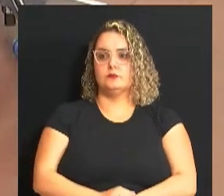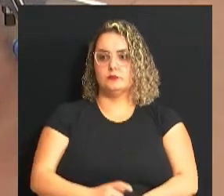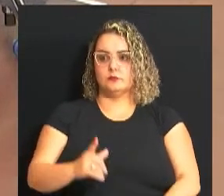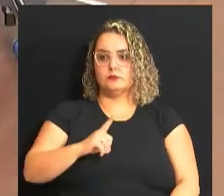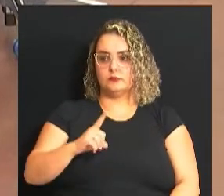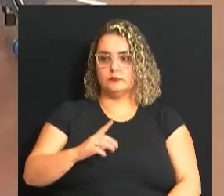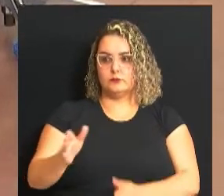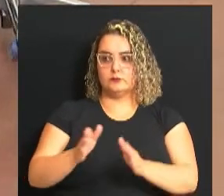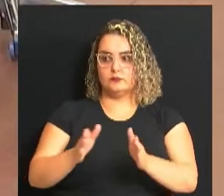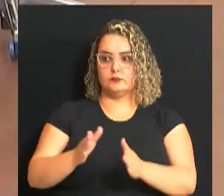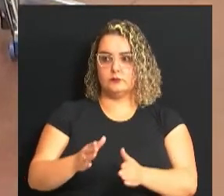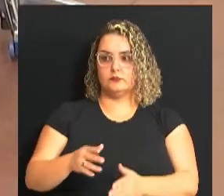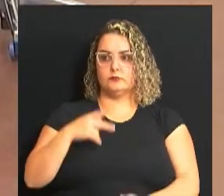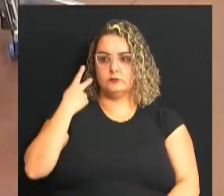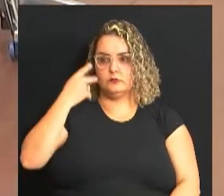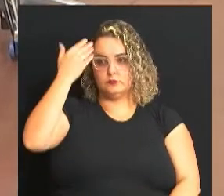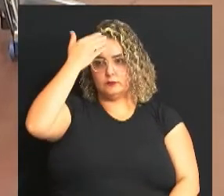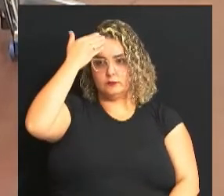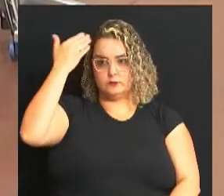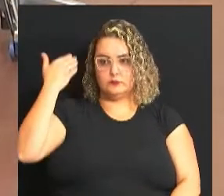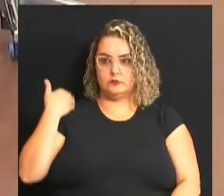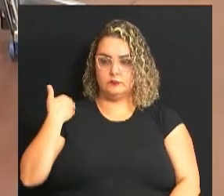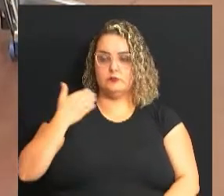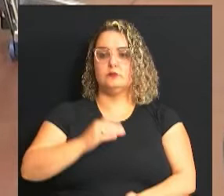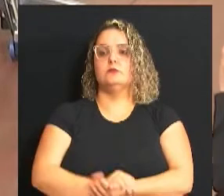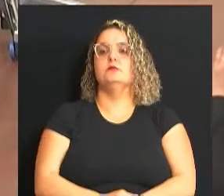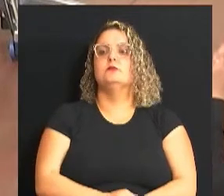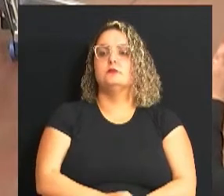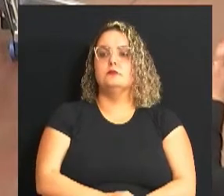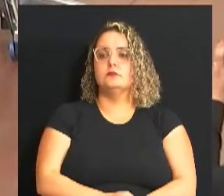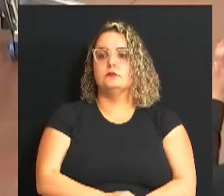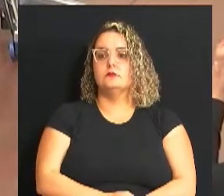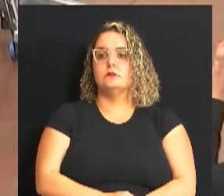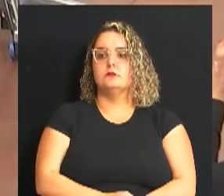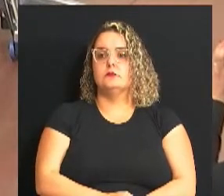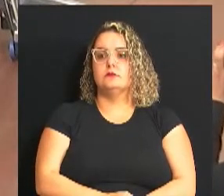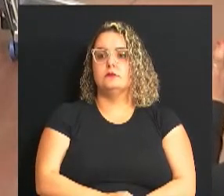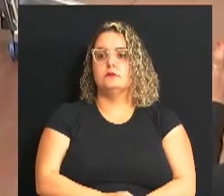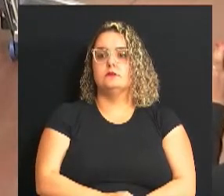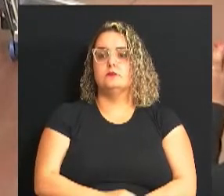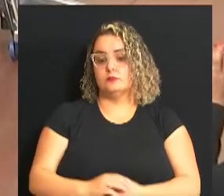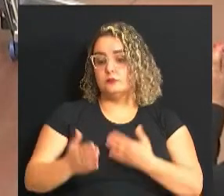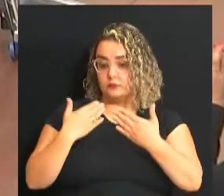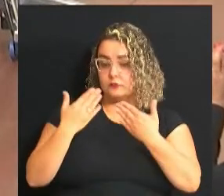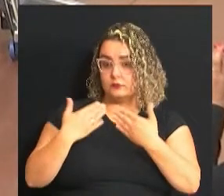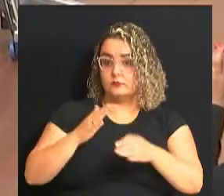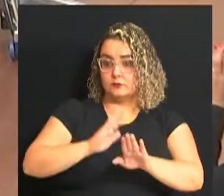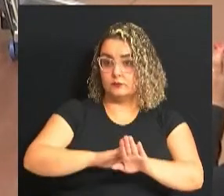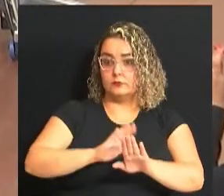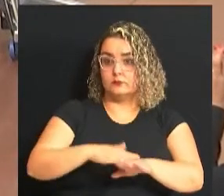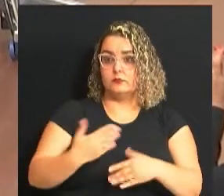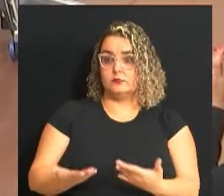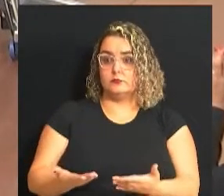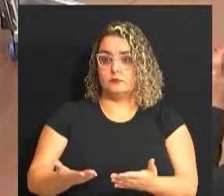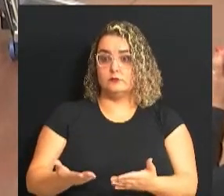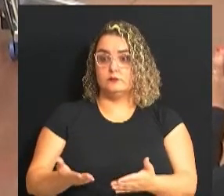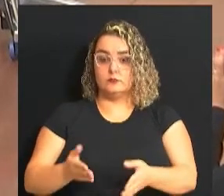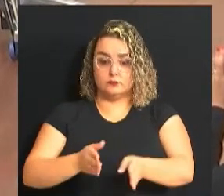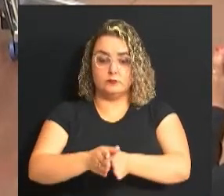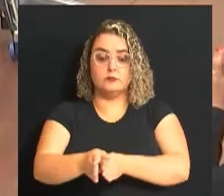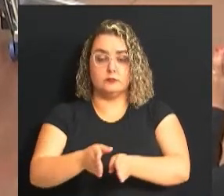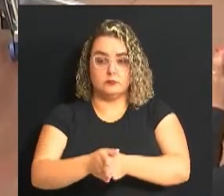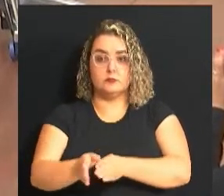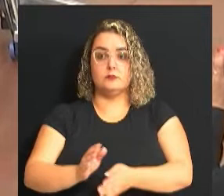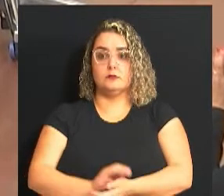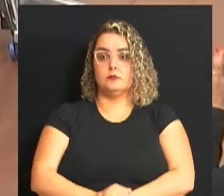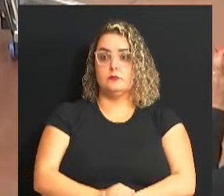com a vereadora Débora e ela estava comentando sobre a atuação dela como conselheira, né, e